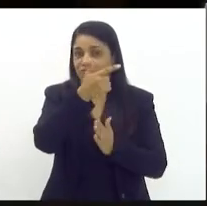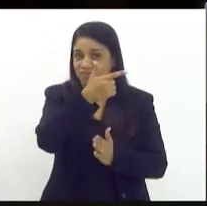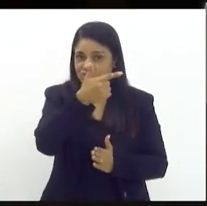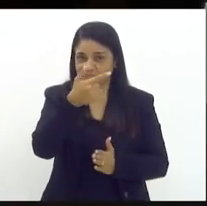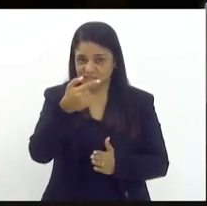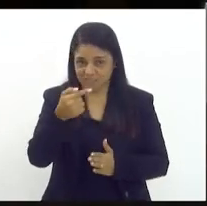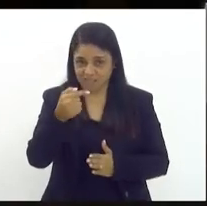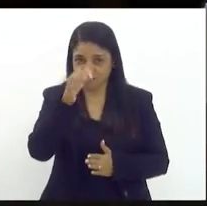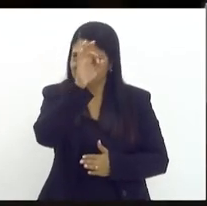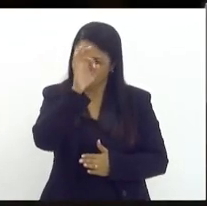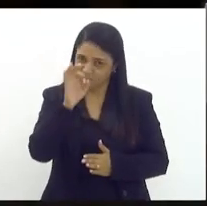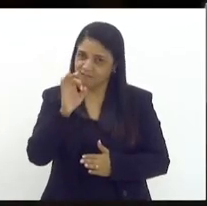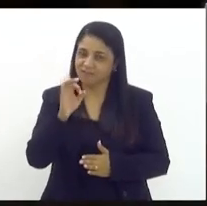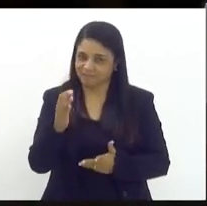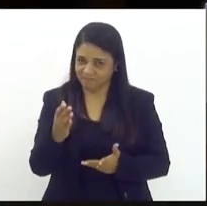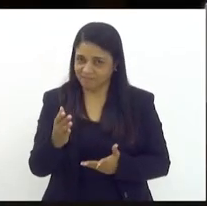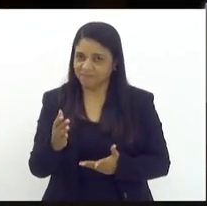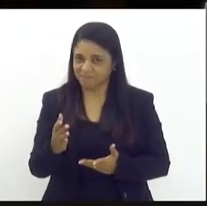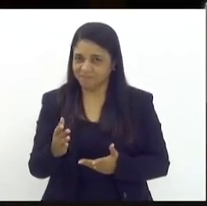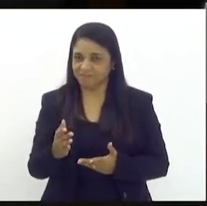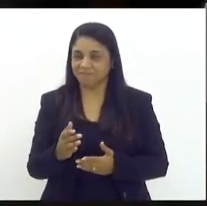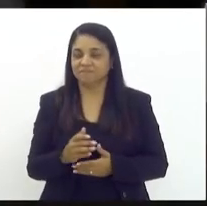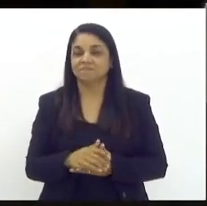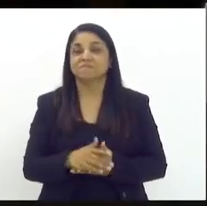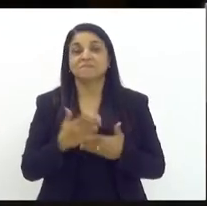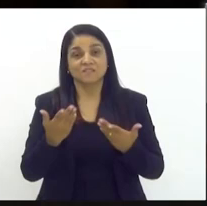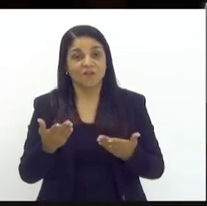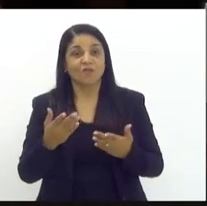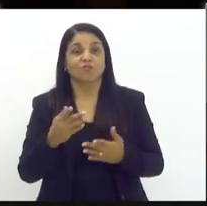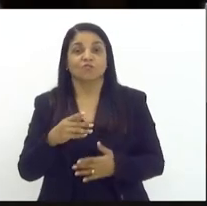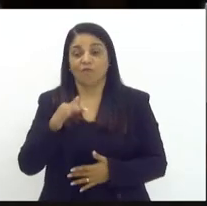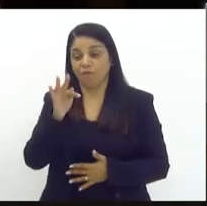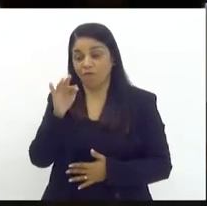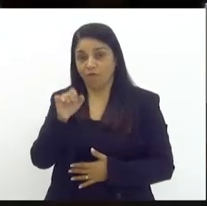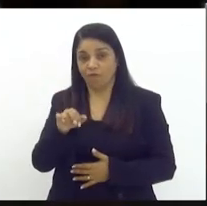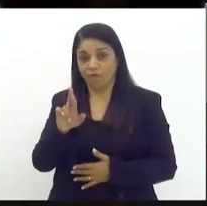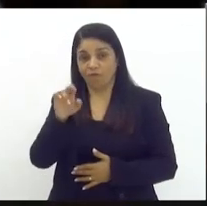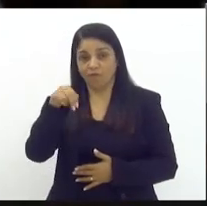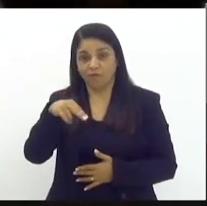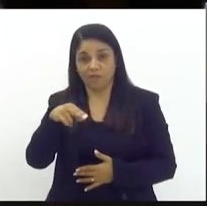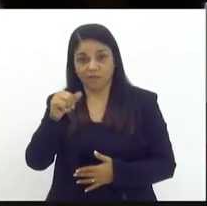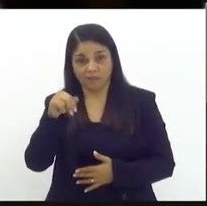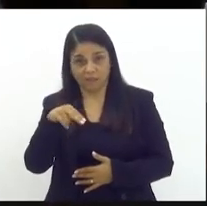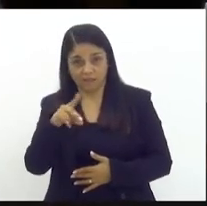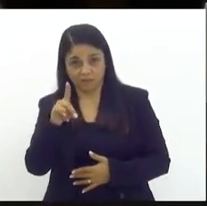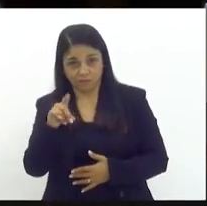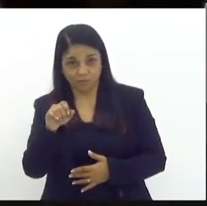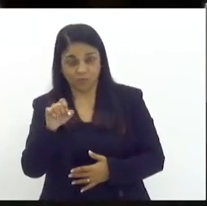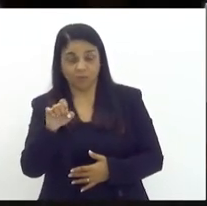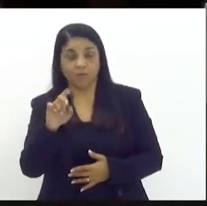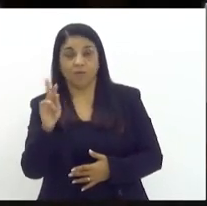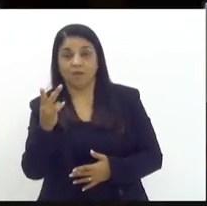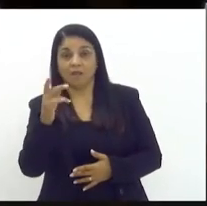é esse que a questão então de fato quando o Fernando Henrique foi fazer a contribuição sobre a Previdência sobre os